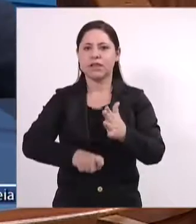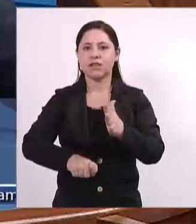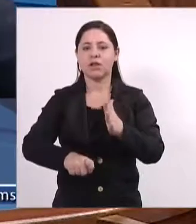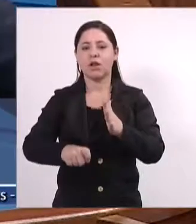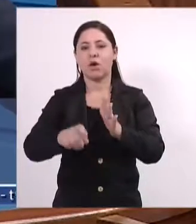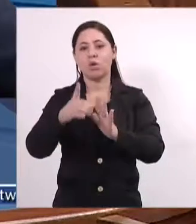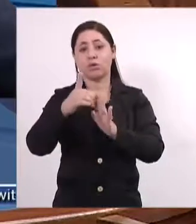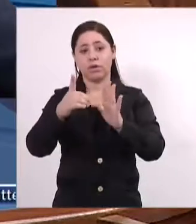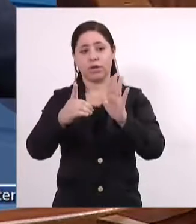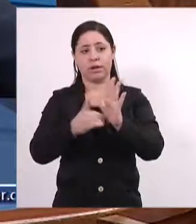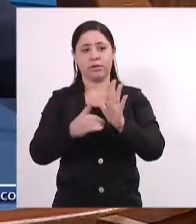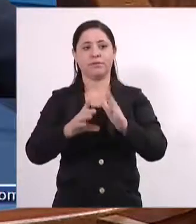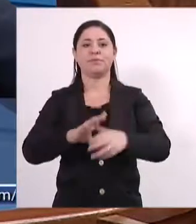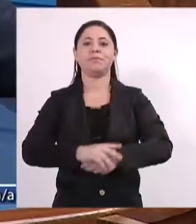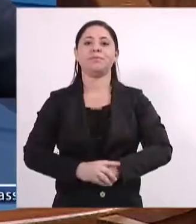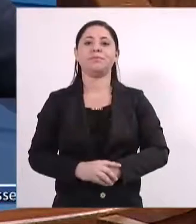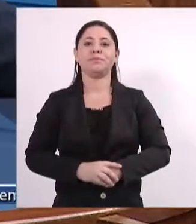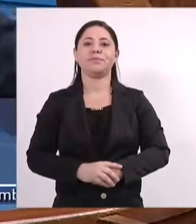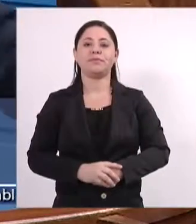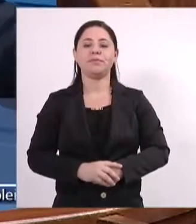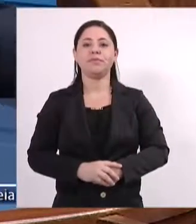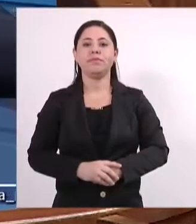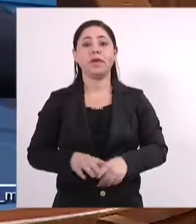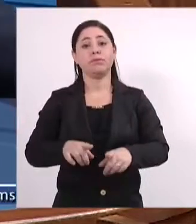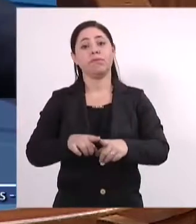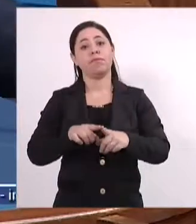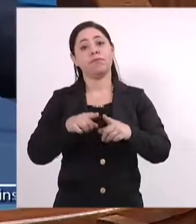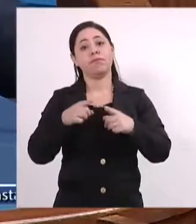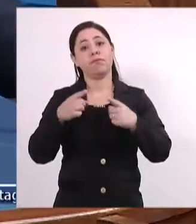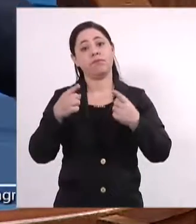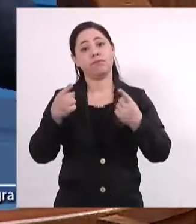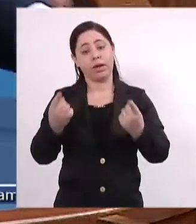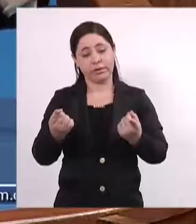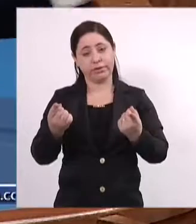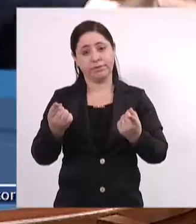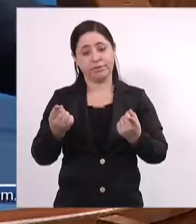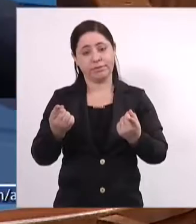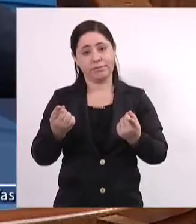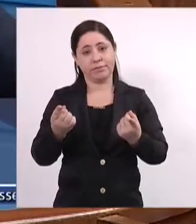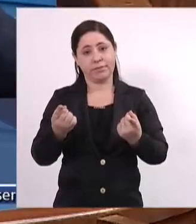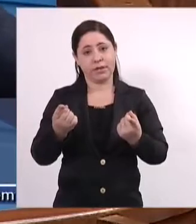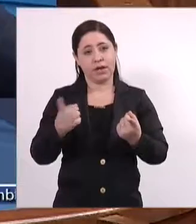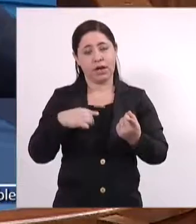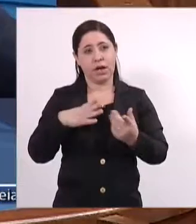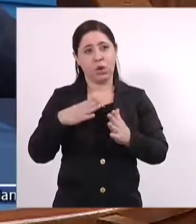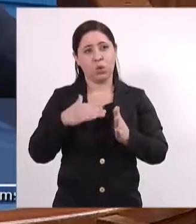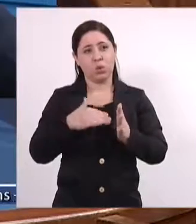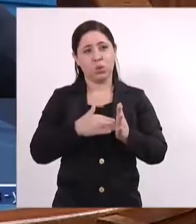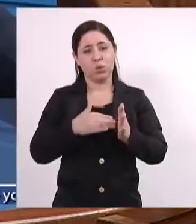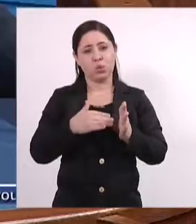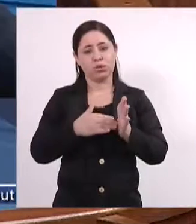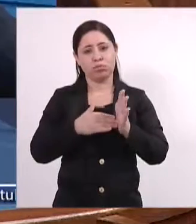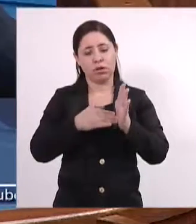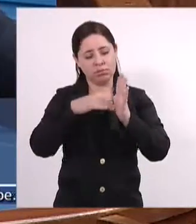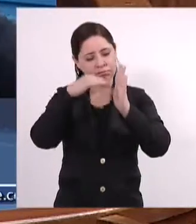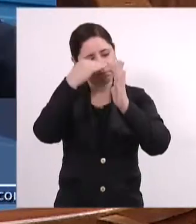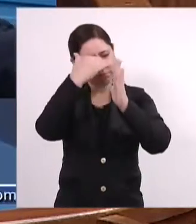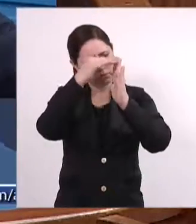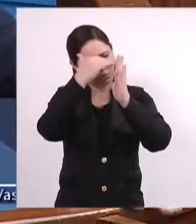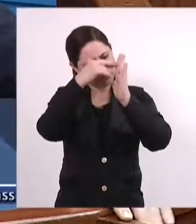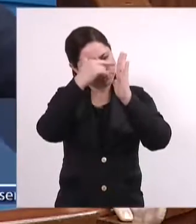sancionar esse decreto. Porém, uma das últimas